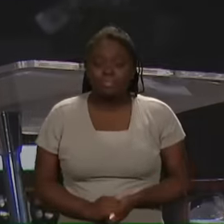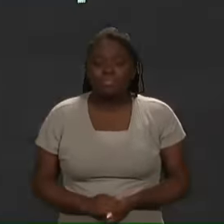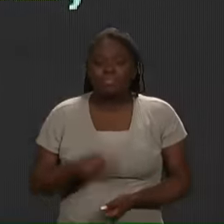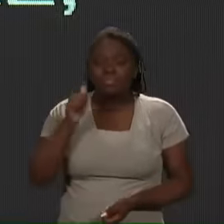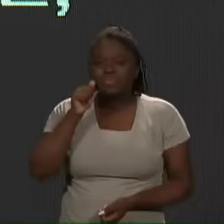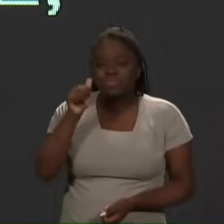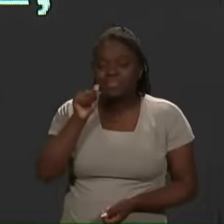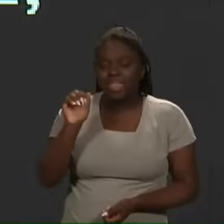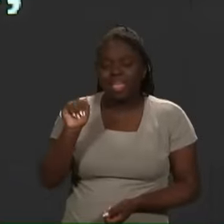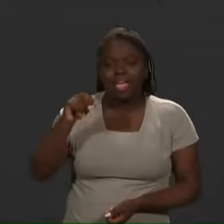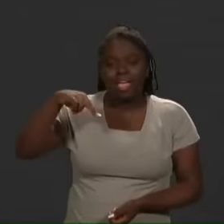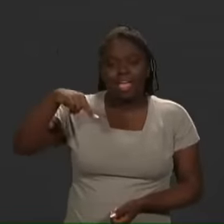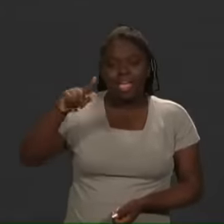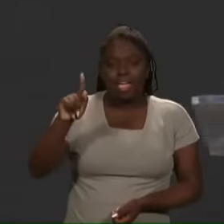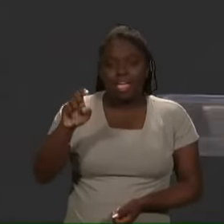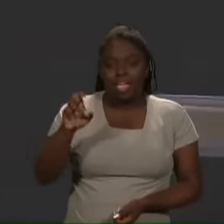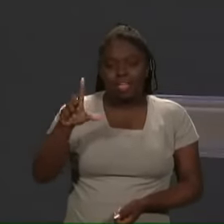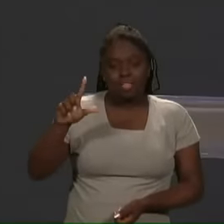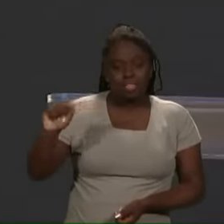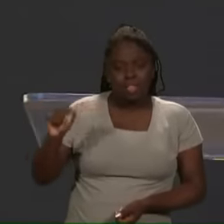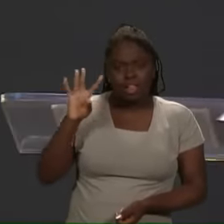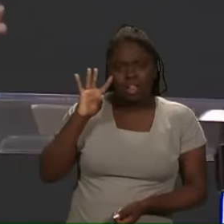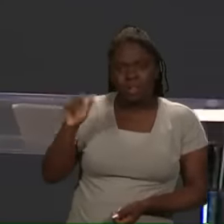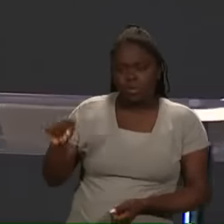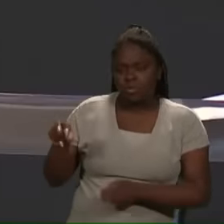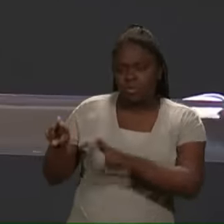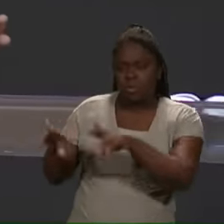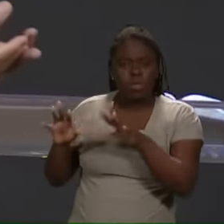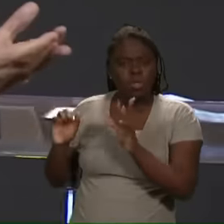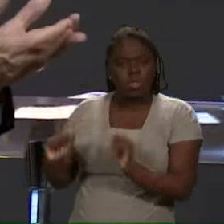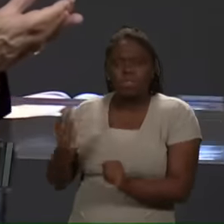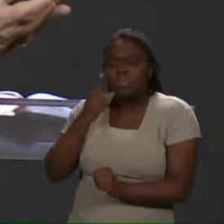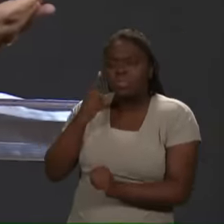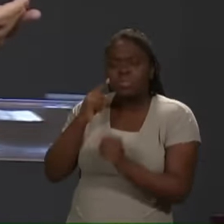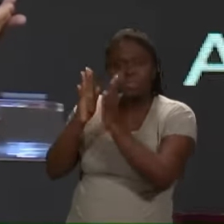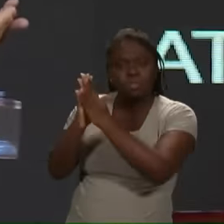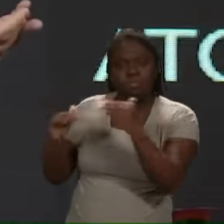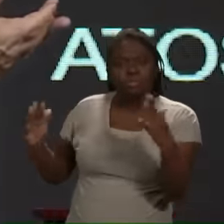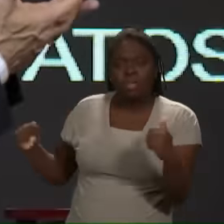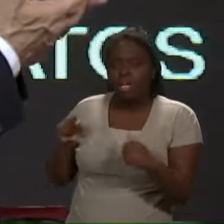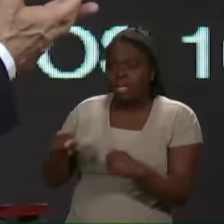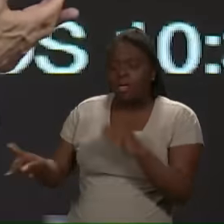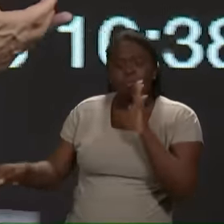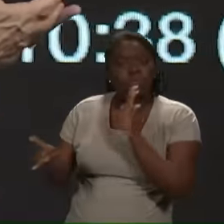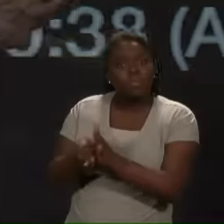Ângela, minha irmã, acho que ela nunca viu anjo, ela virou anjo.